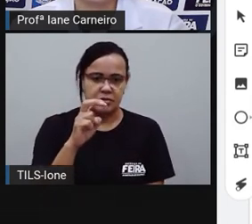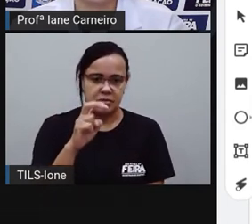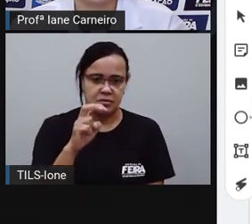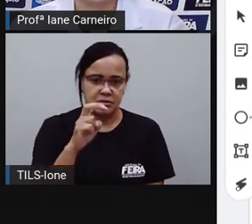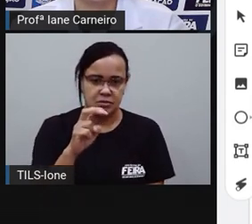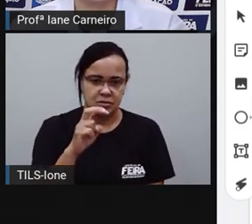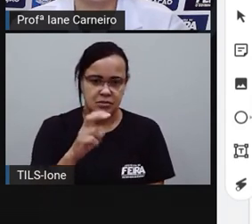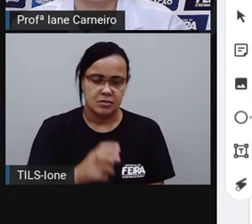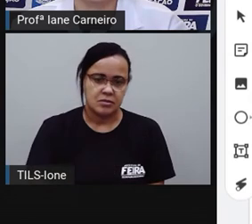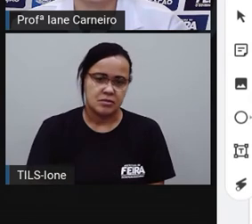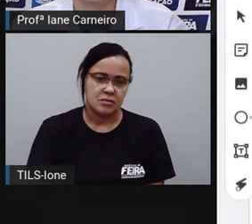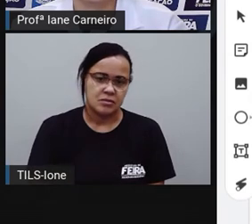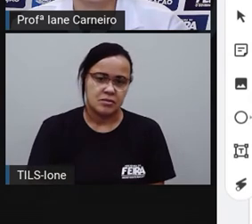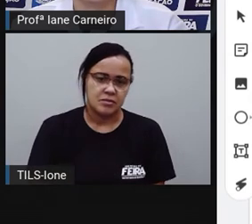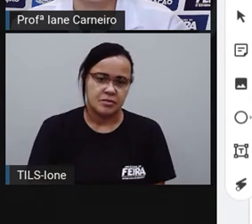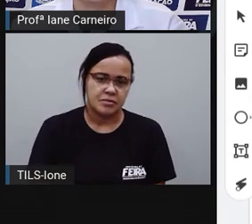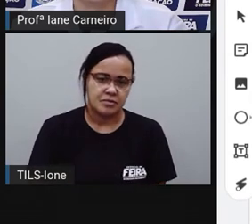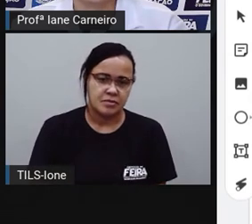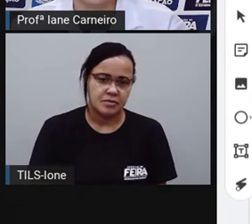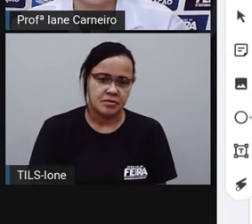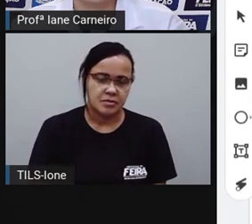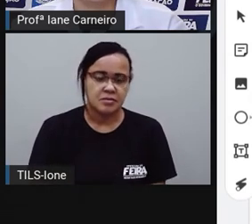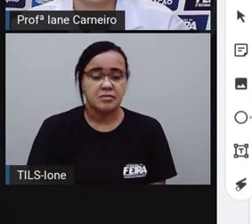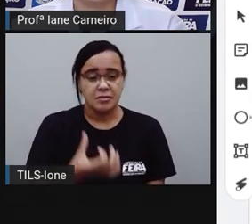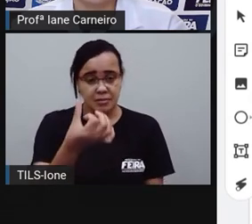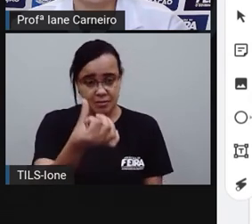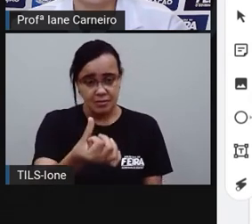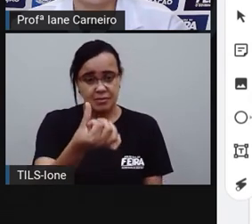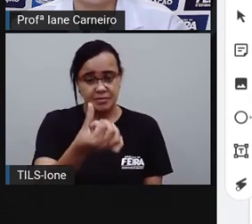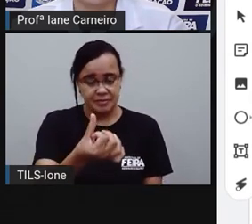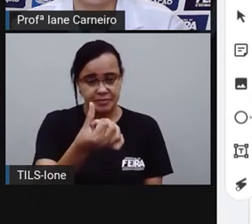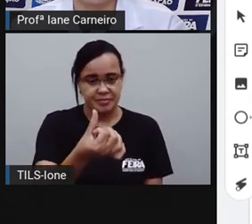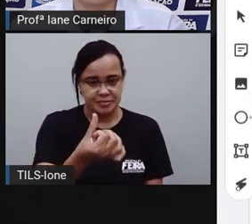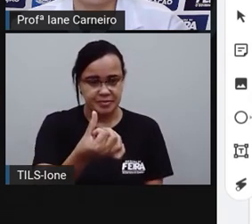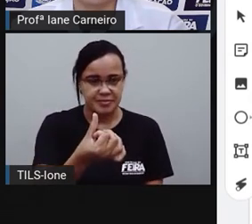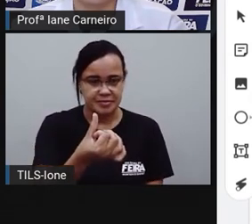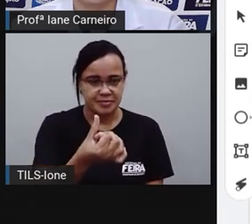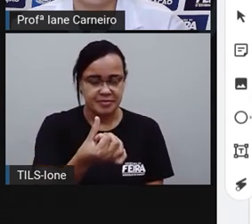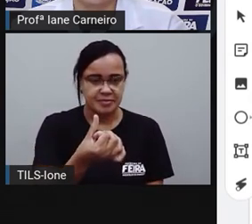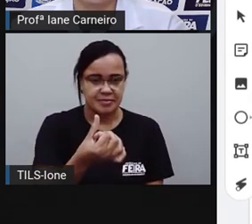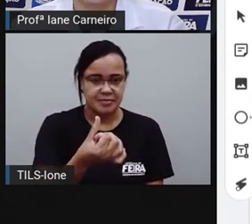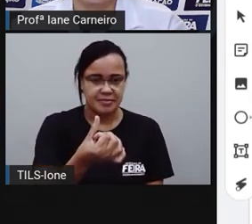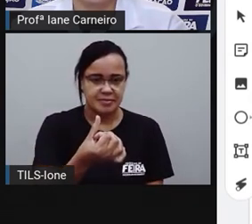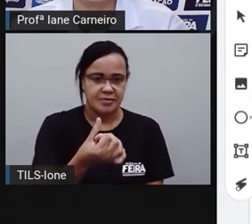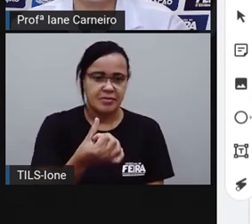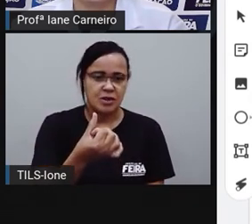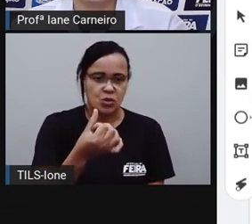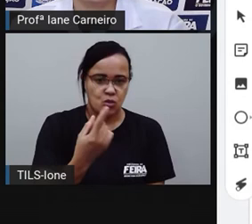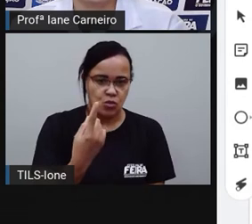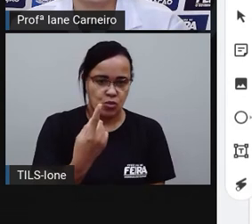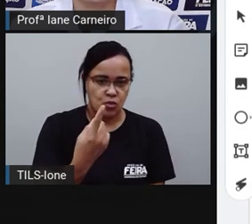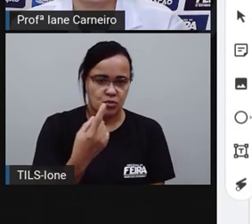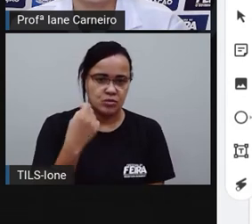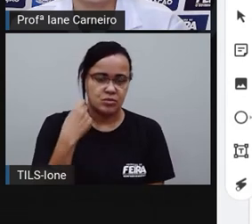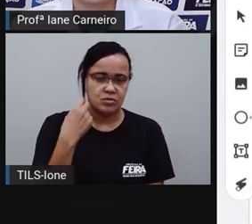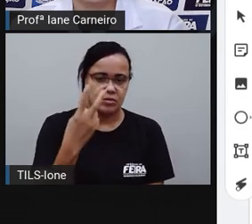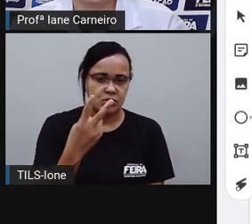aqui, ó, para nem viu. 6, vamos contar de novo para a gente verificar.